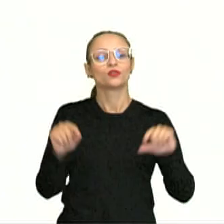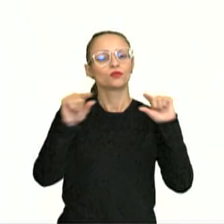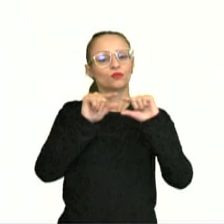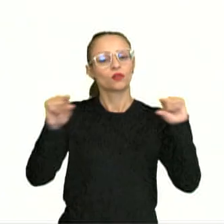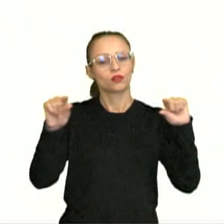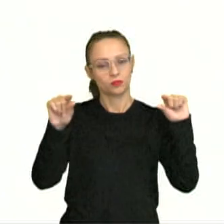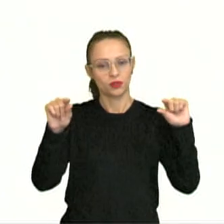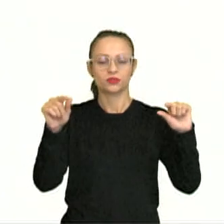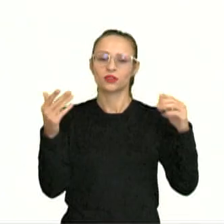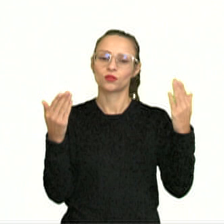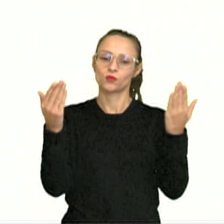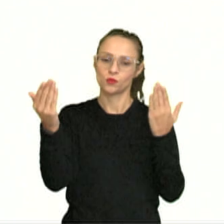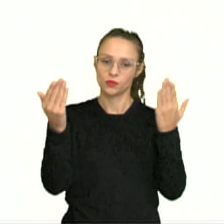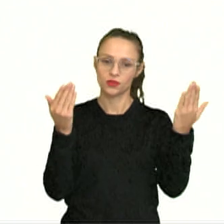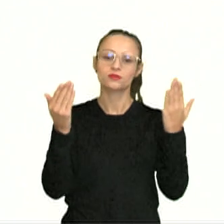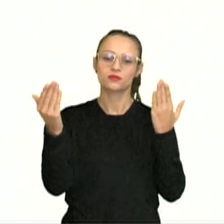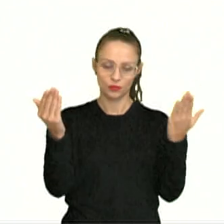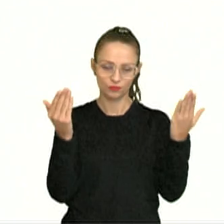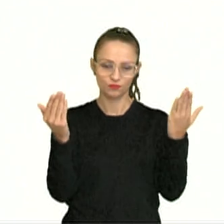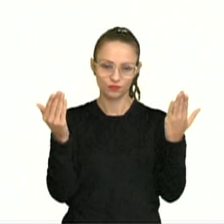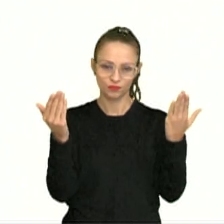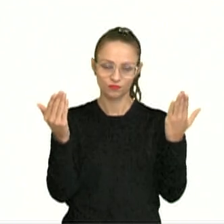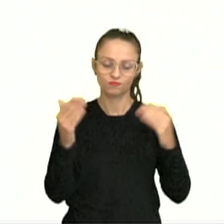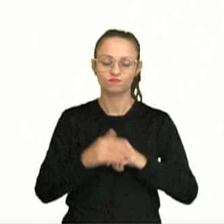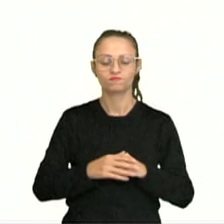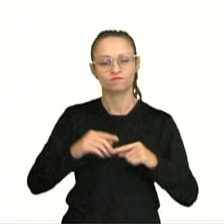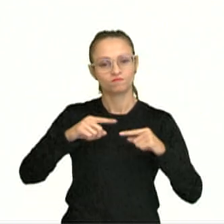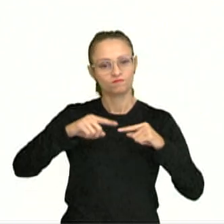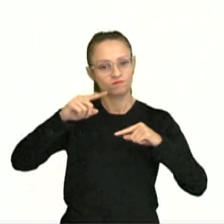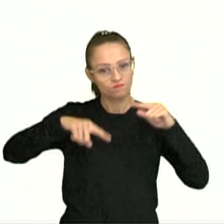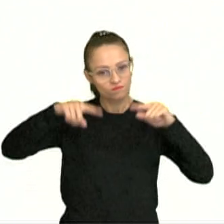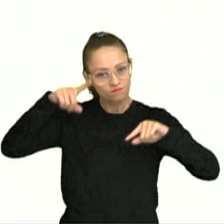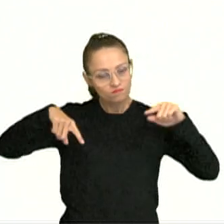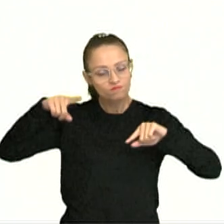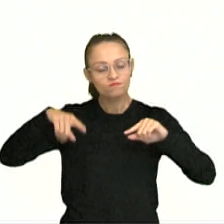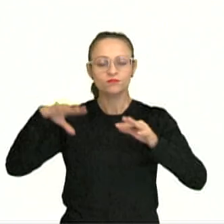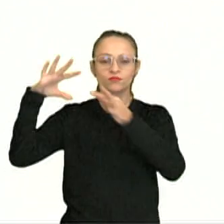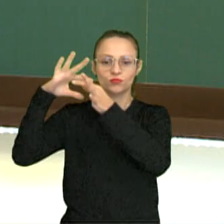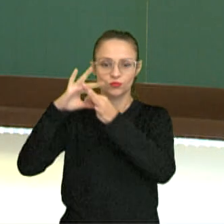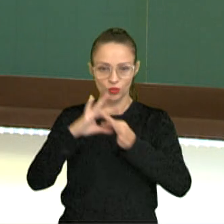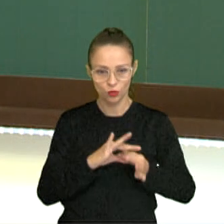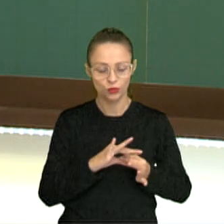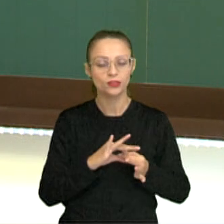das orações de comparação, graus e variações nos contextos,